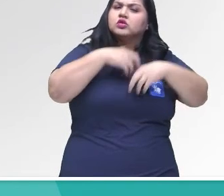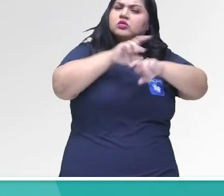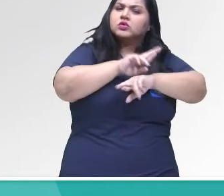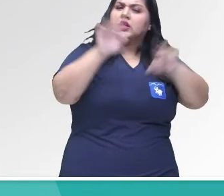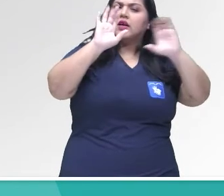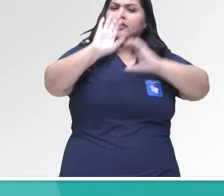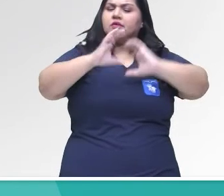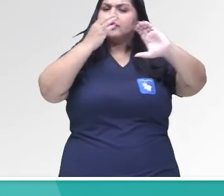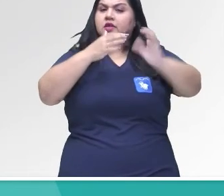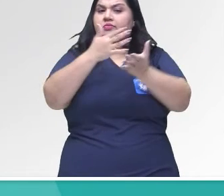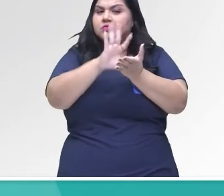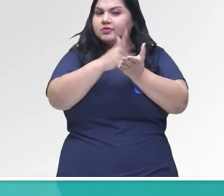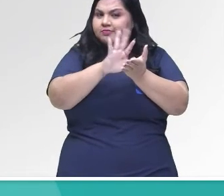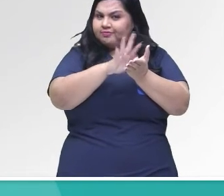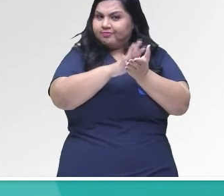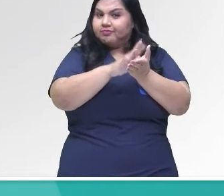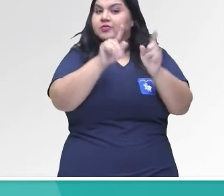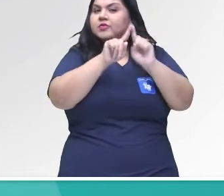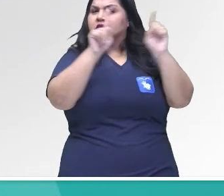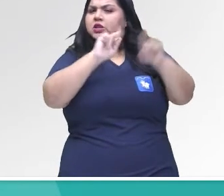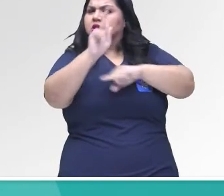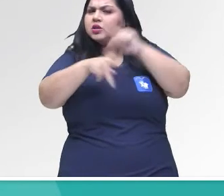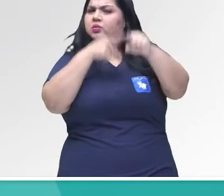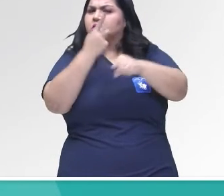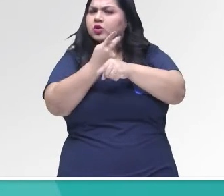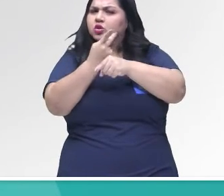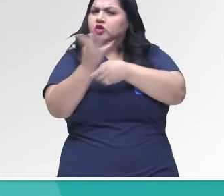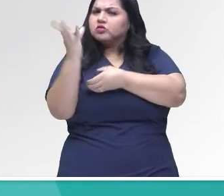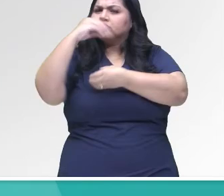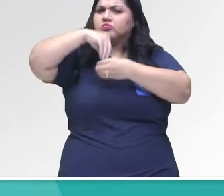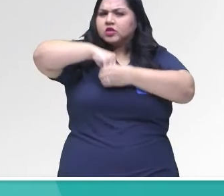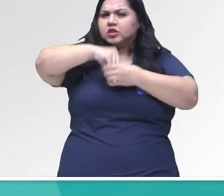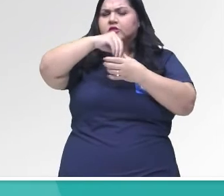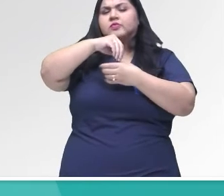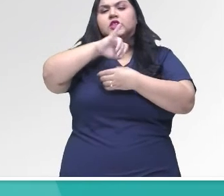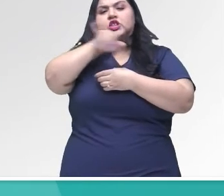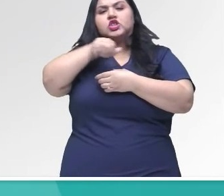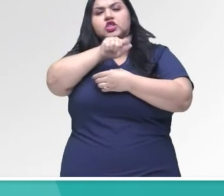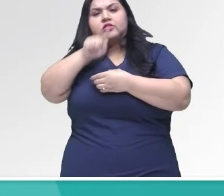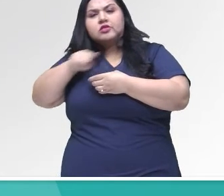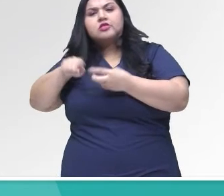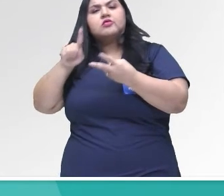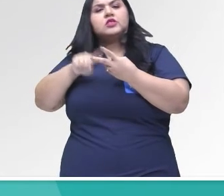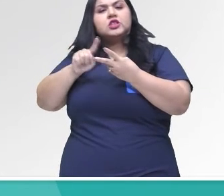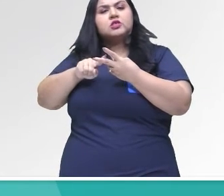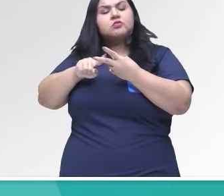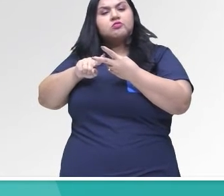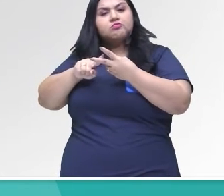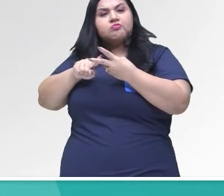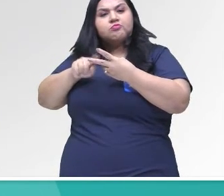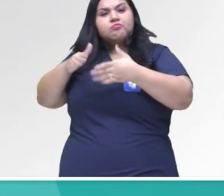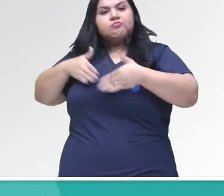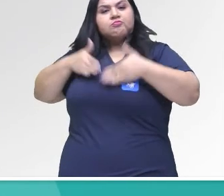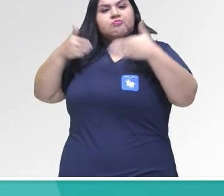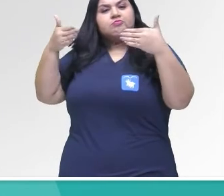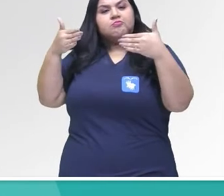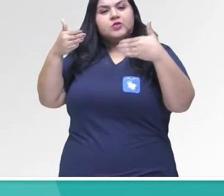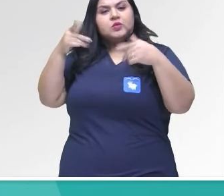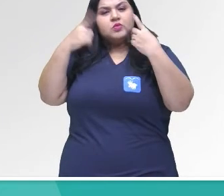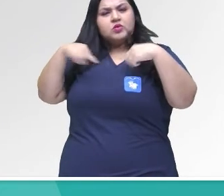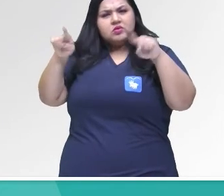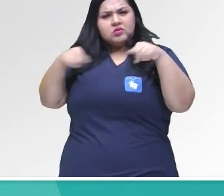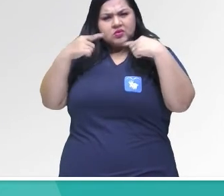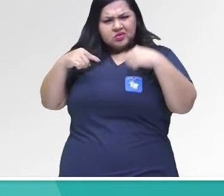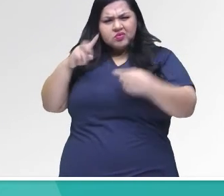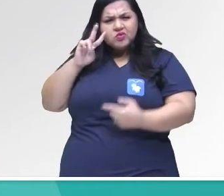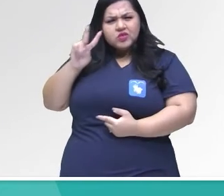de cantar, o samba, mas logo incorporou elementos do jazz e do impressionismo musical. Alguém já ouviu falar